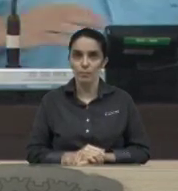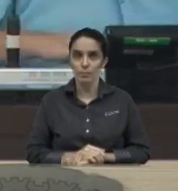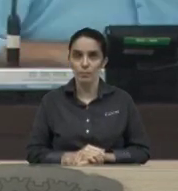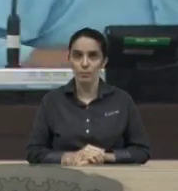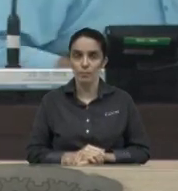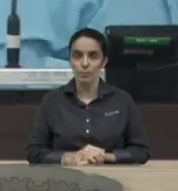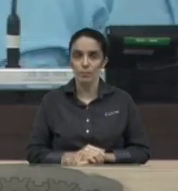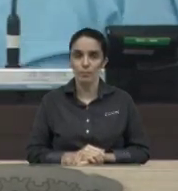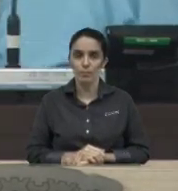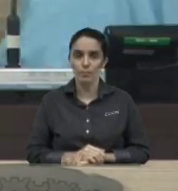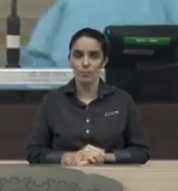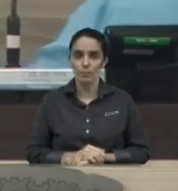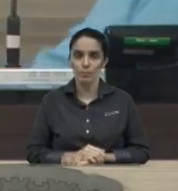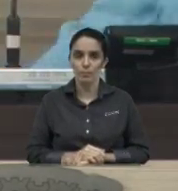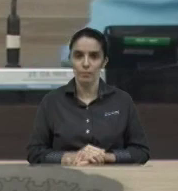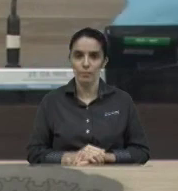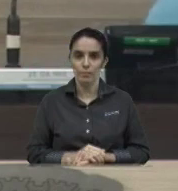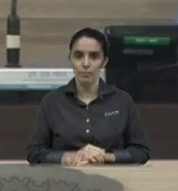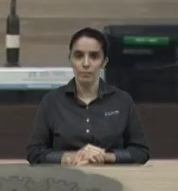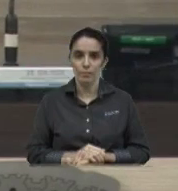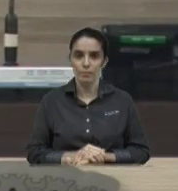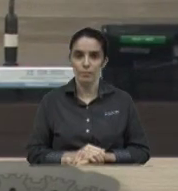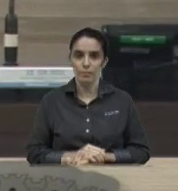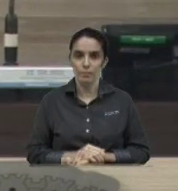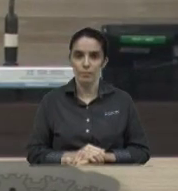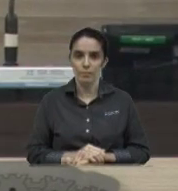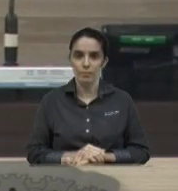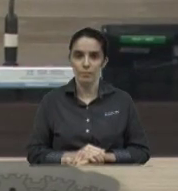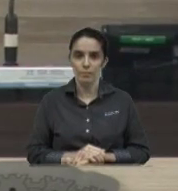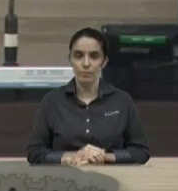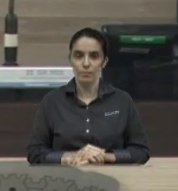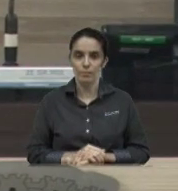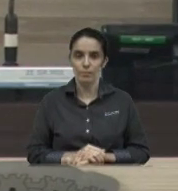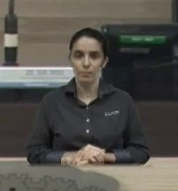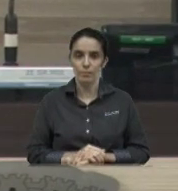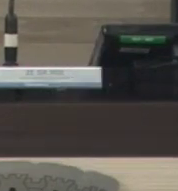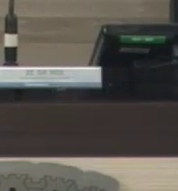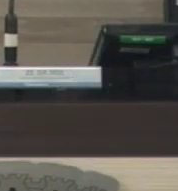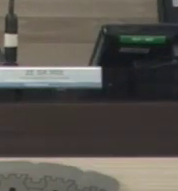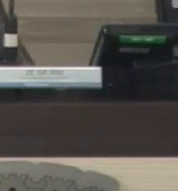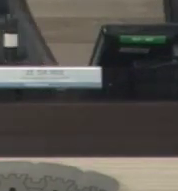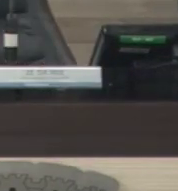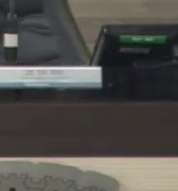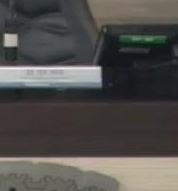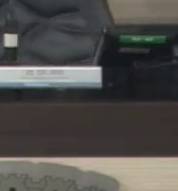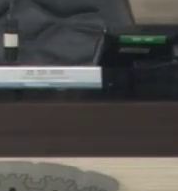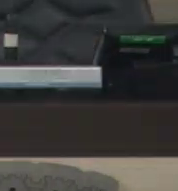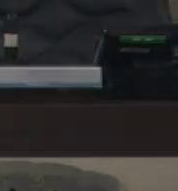Vai com fé, presidente. Traz a vitória para nós.